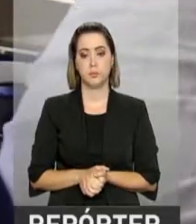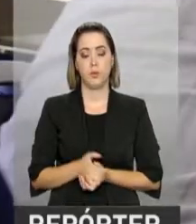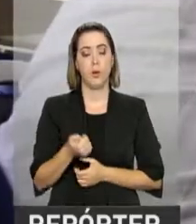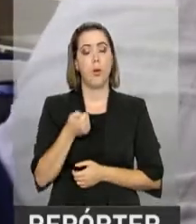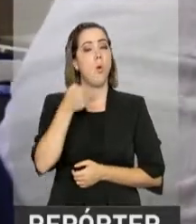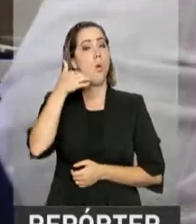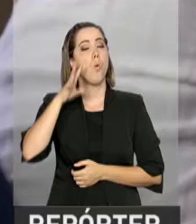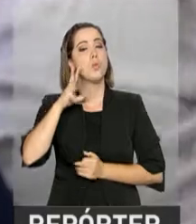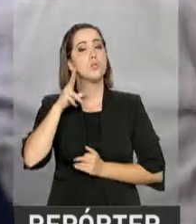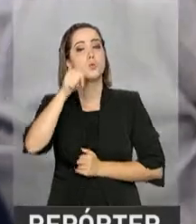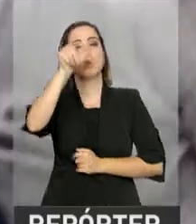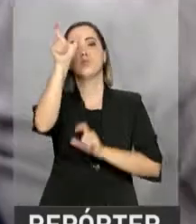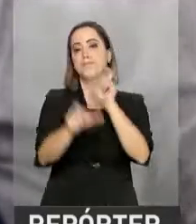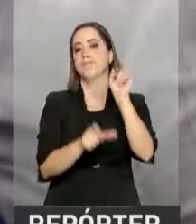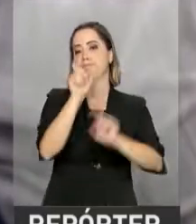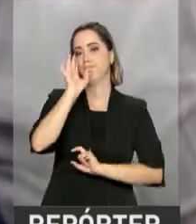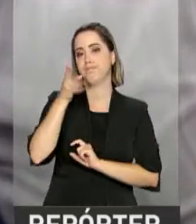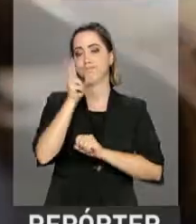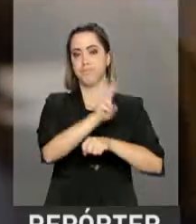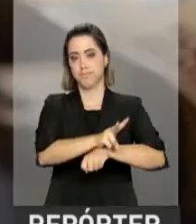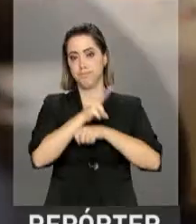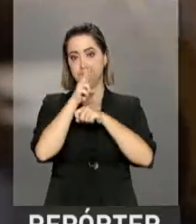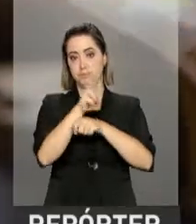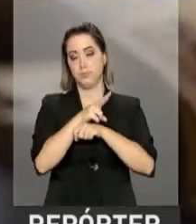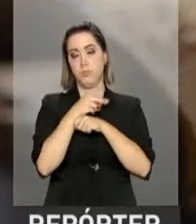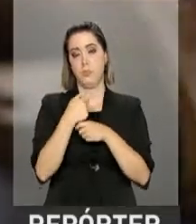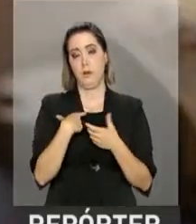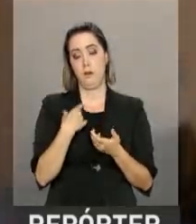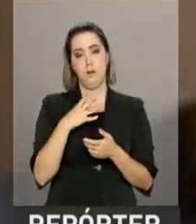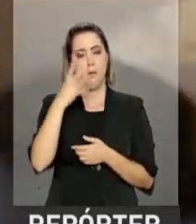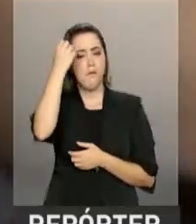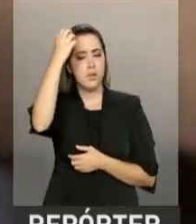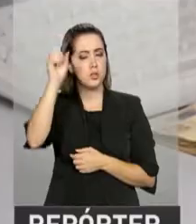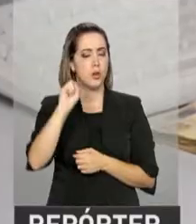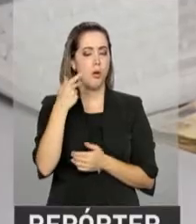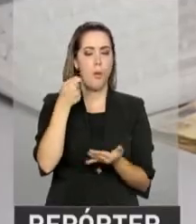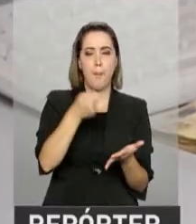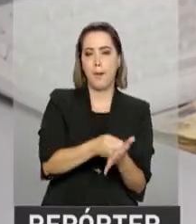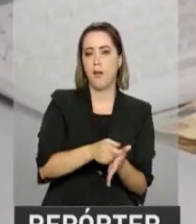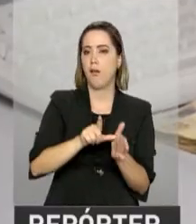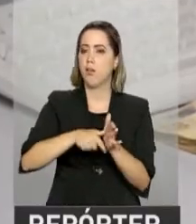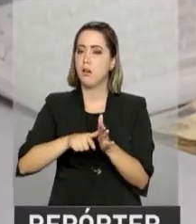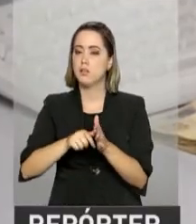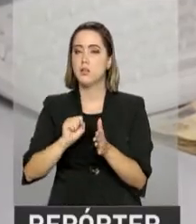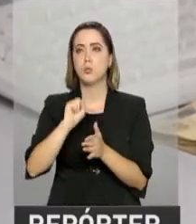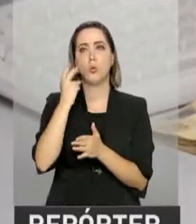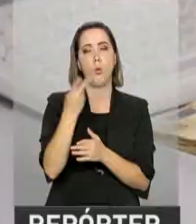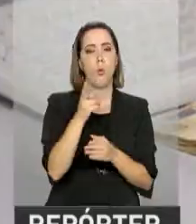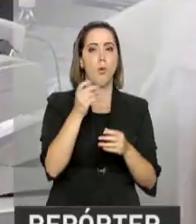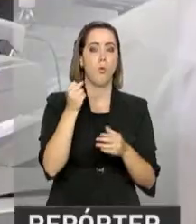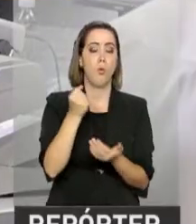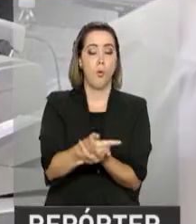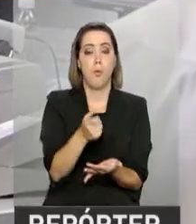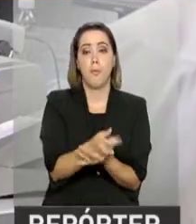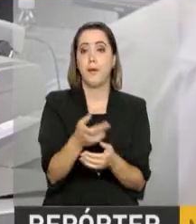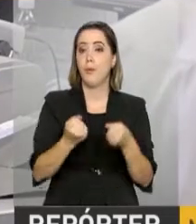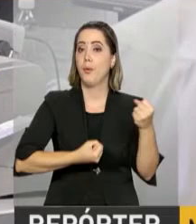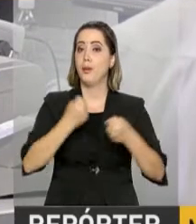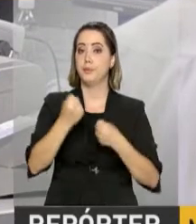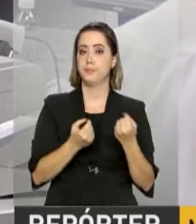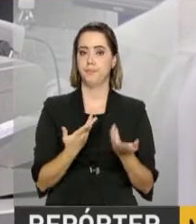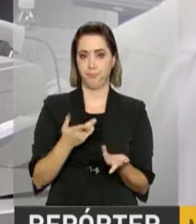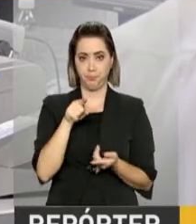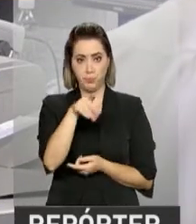todo mundo já precisou pegar um empréstimo no banco seja para fazer uma viagem pagar uma conta atrasada ou comprar um carro mas será que as pessoas